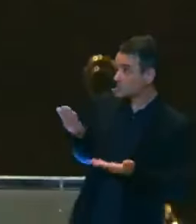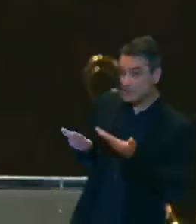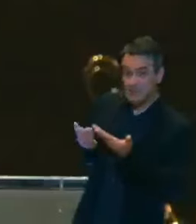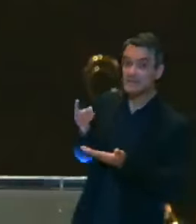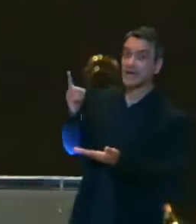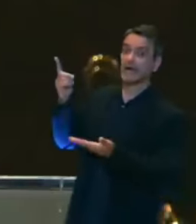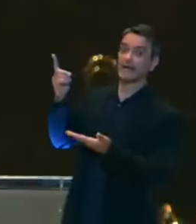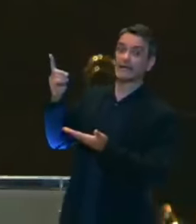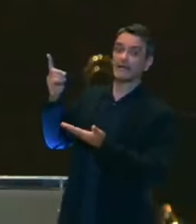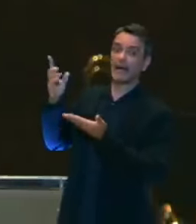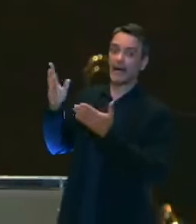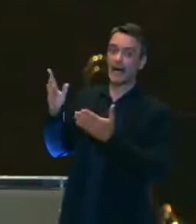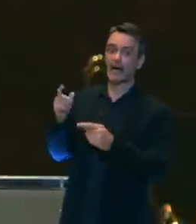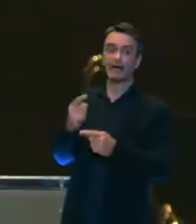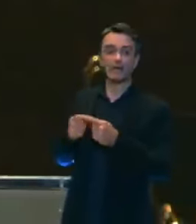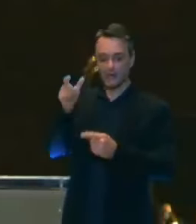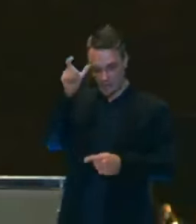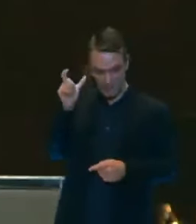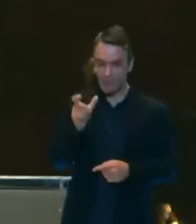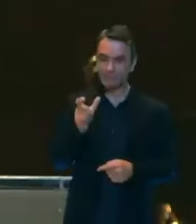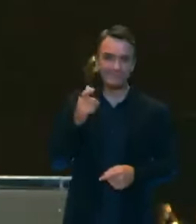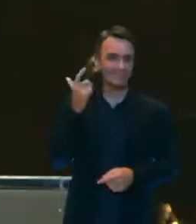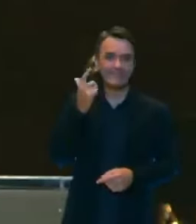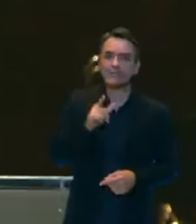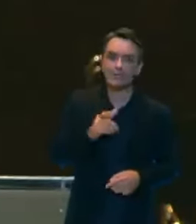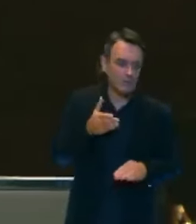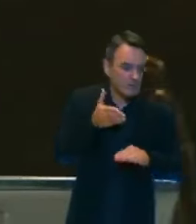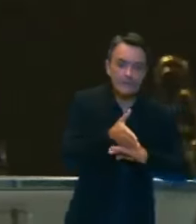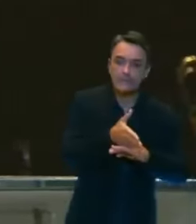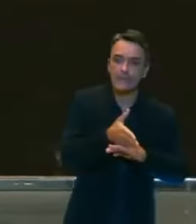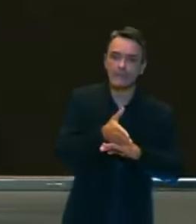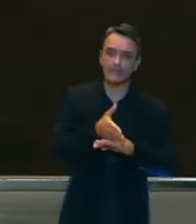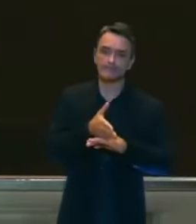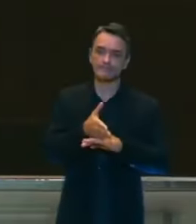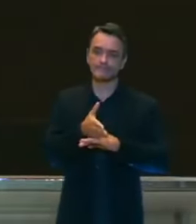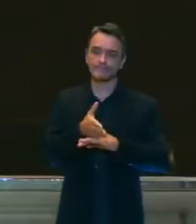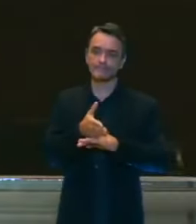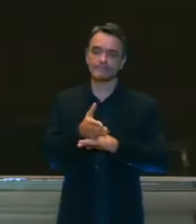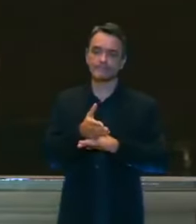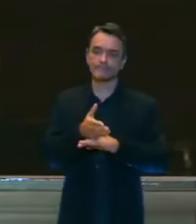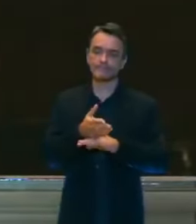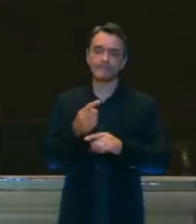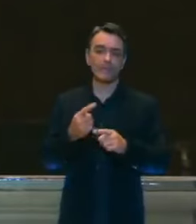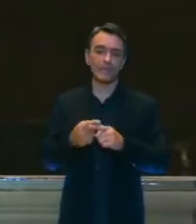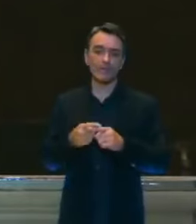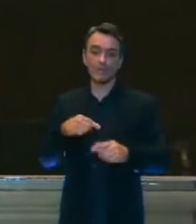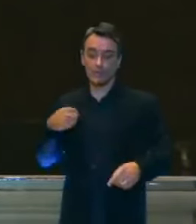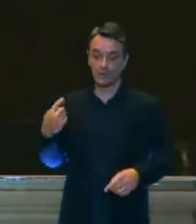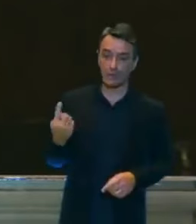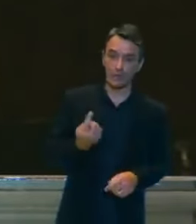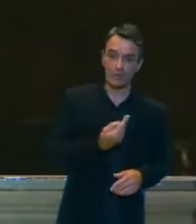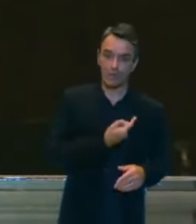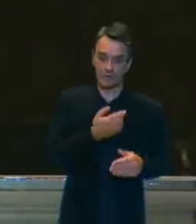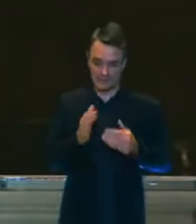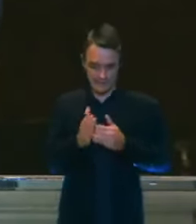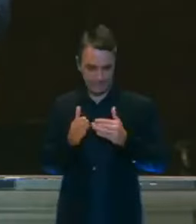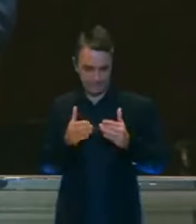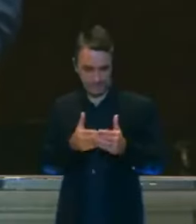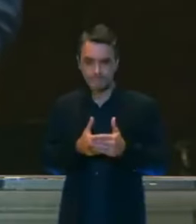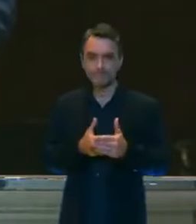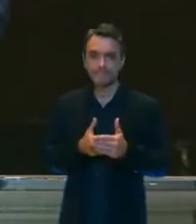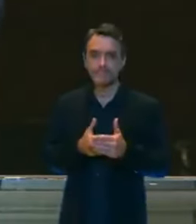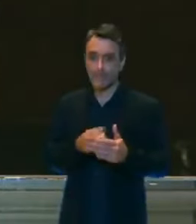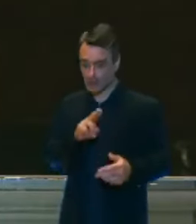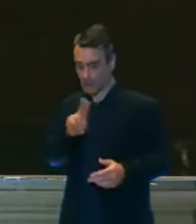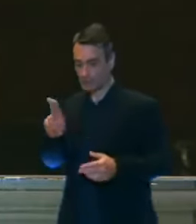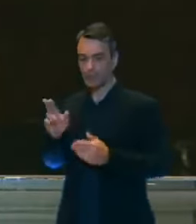inimigo não vai entrar. Nós estabelecemos limites na autoridade do nome de Jesus, e a sua